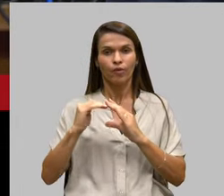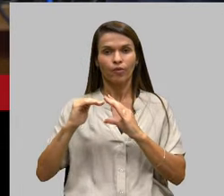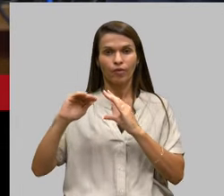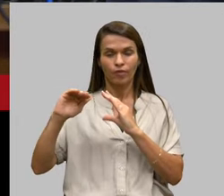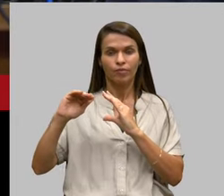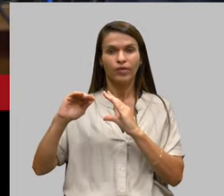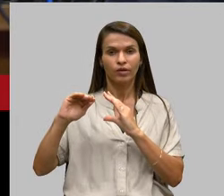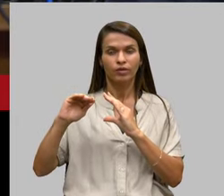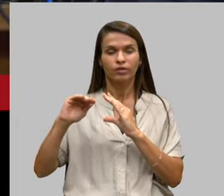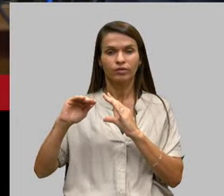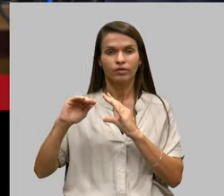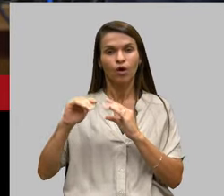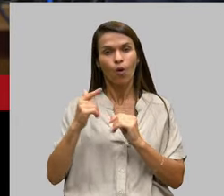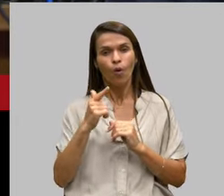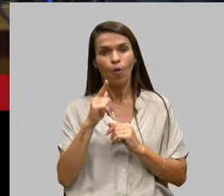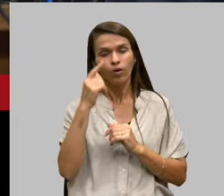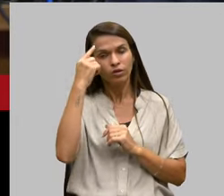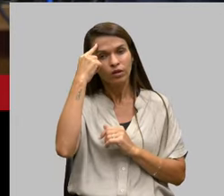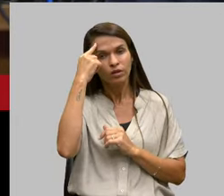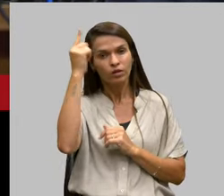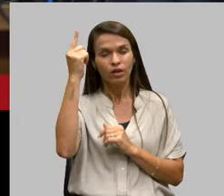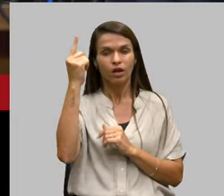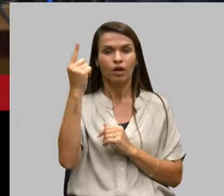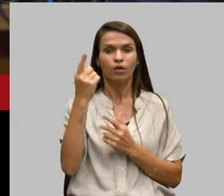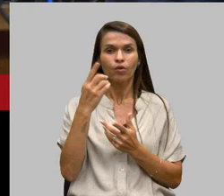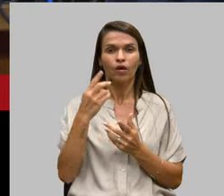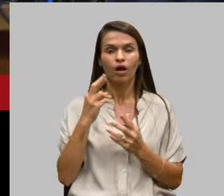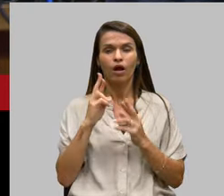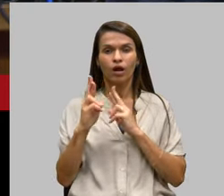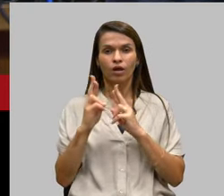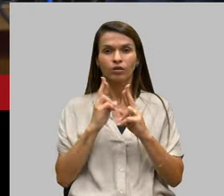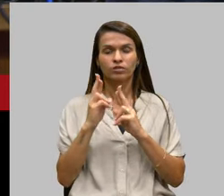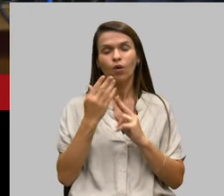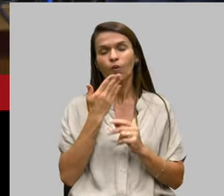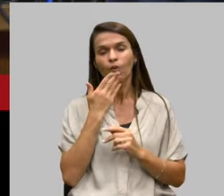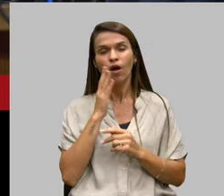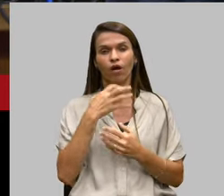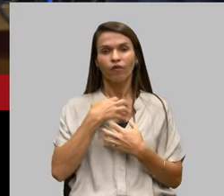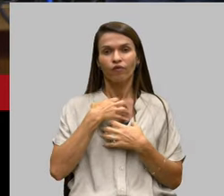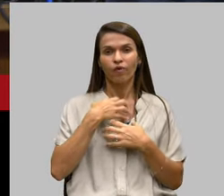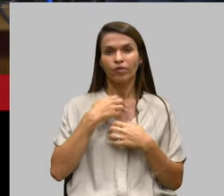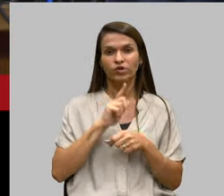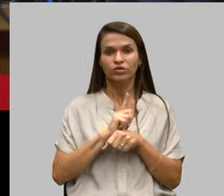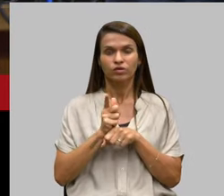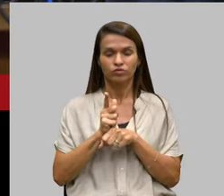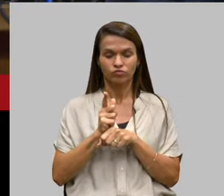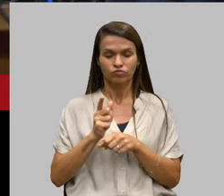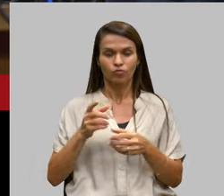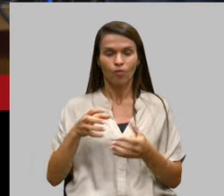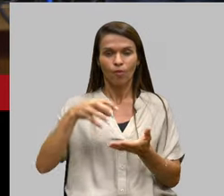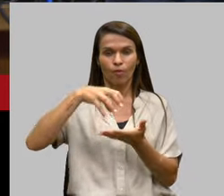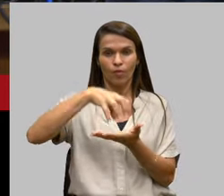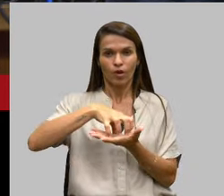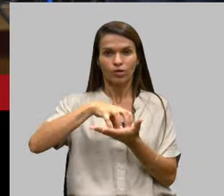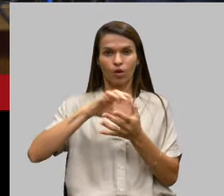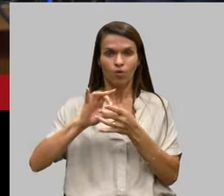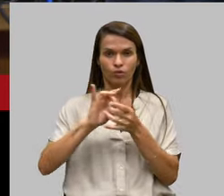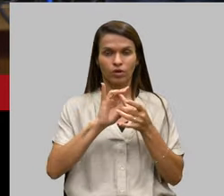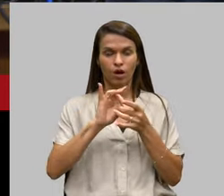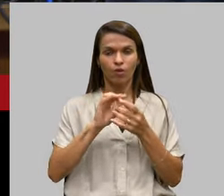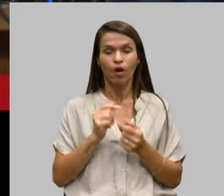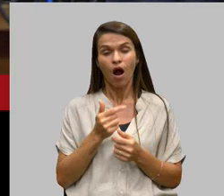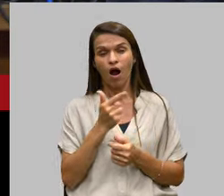ser encaminhada uma outra ideia com relação ao a qual seria a forma de gestão centralizada da união e a outra